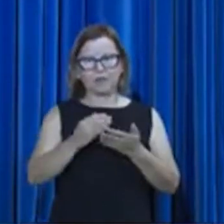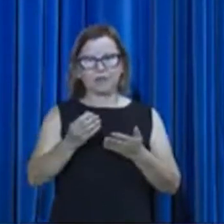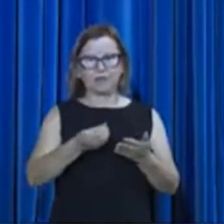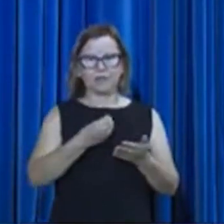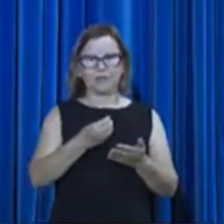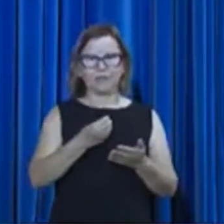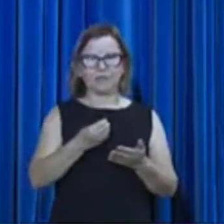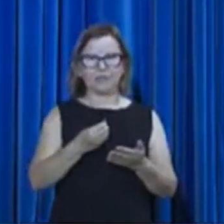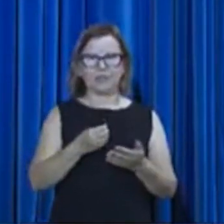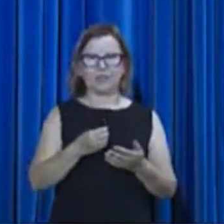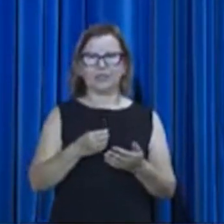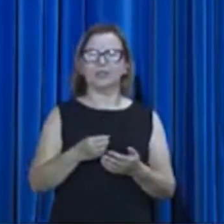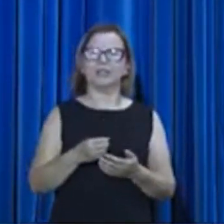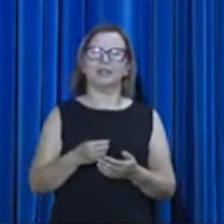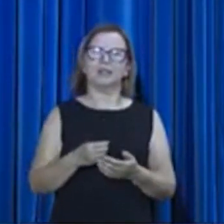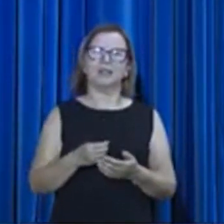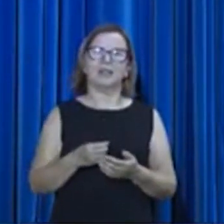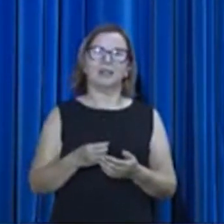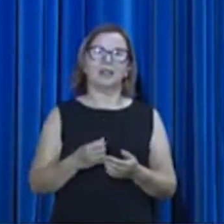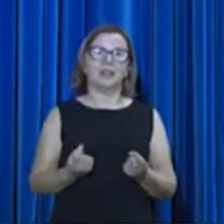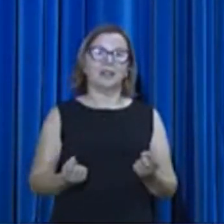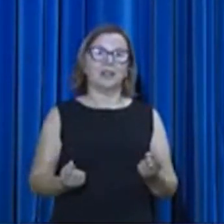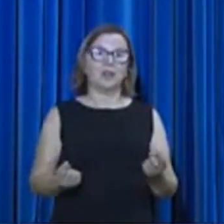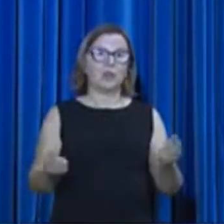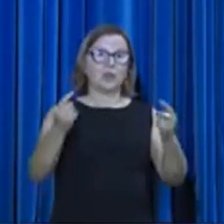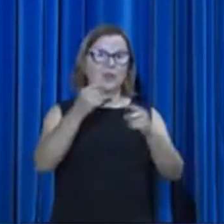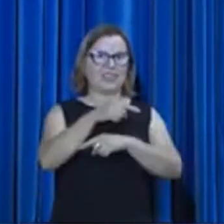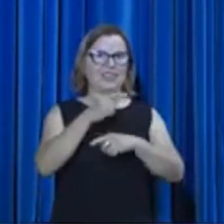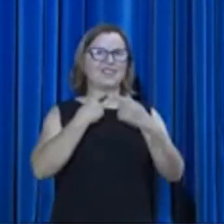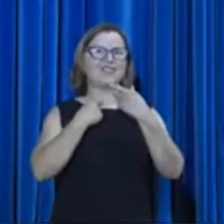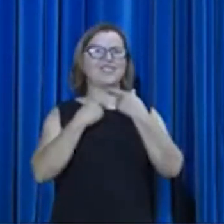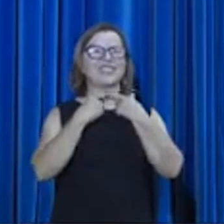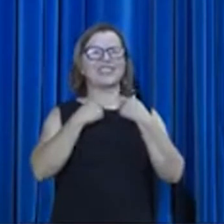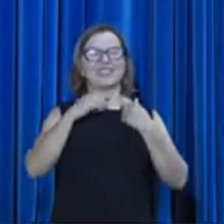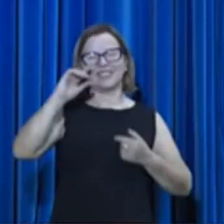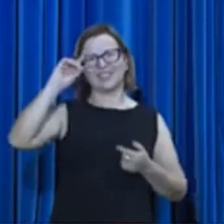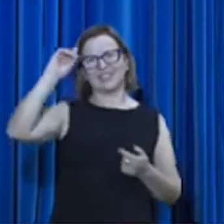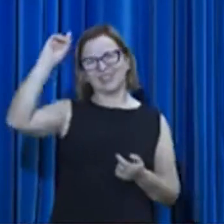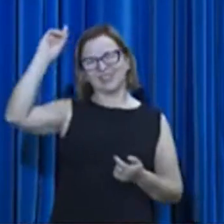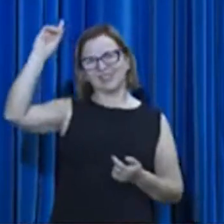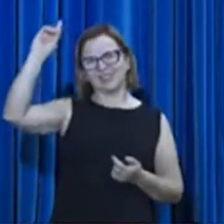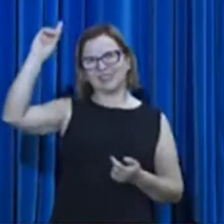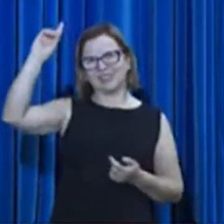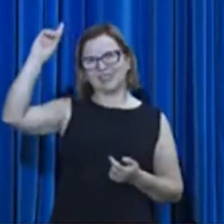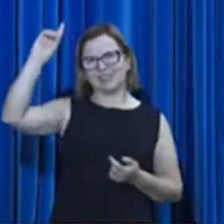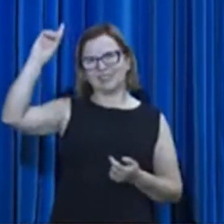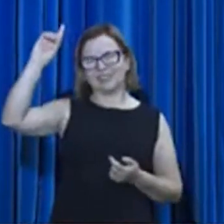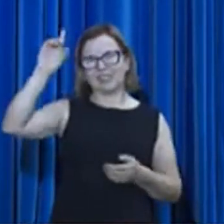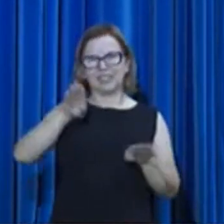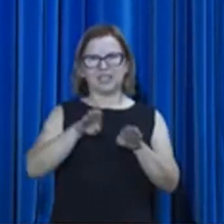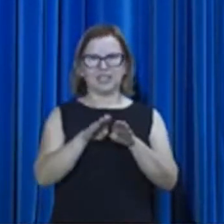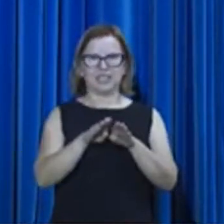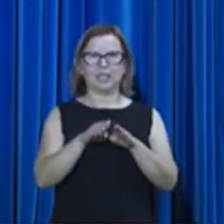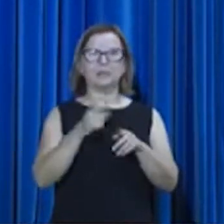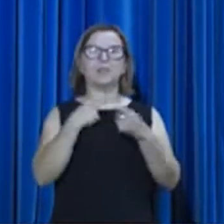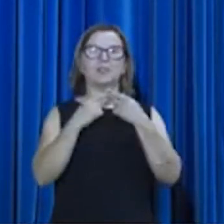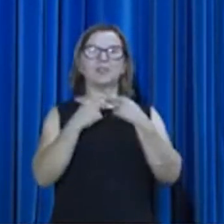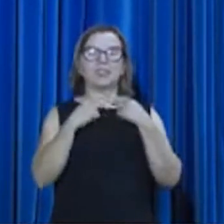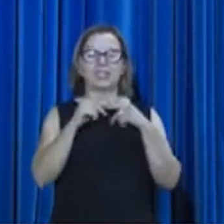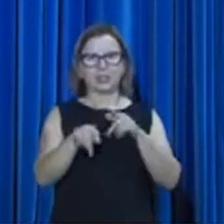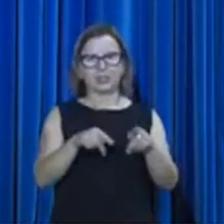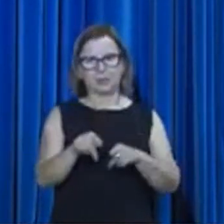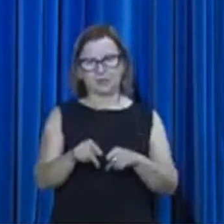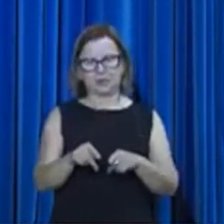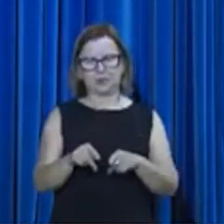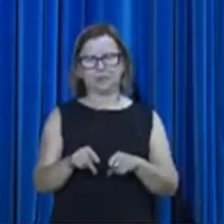vontade, em oposição à vontade divina e à dos outros homens.